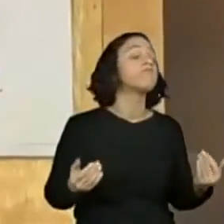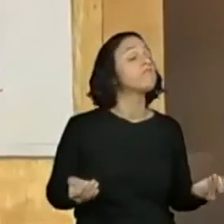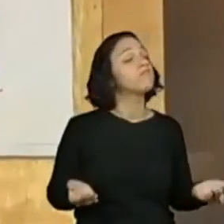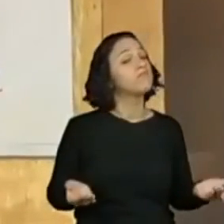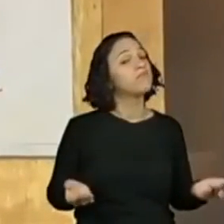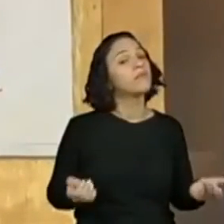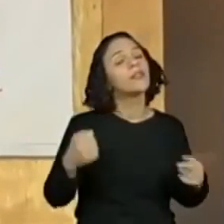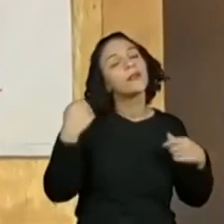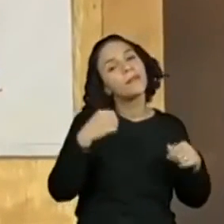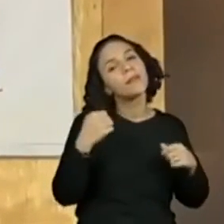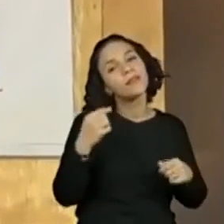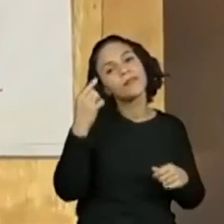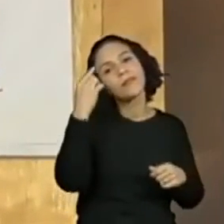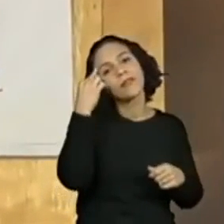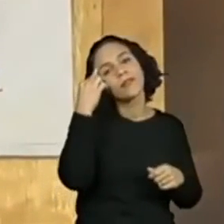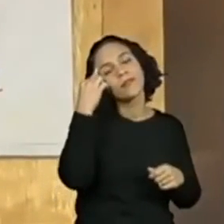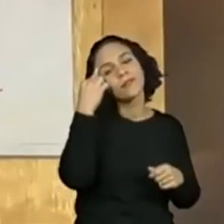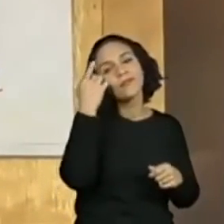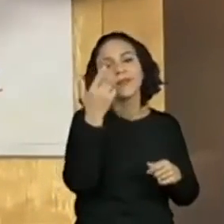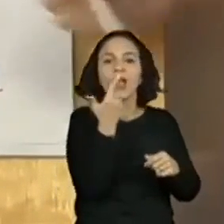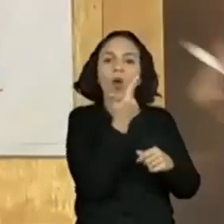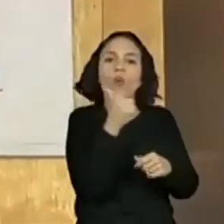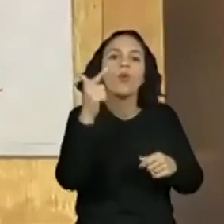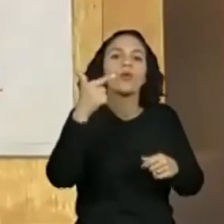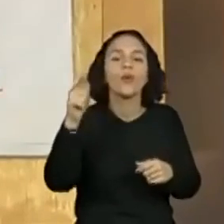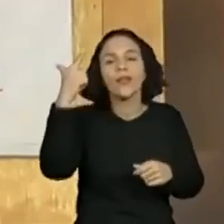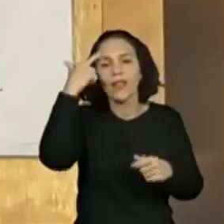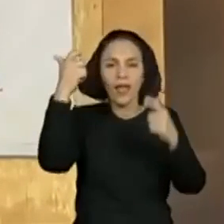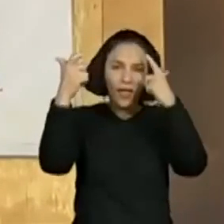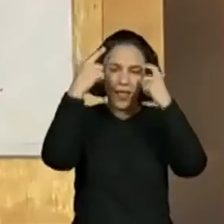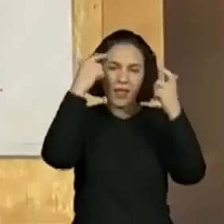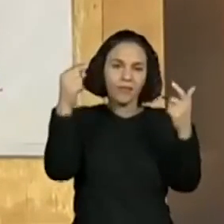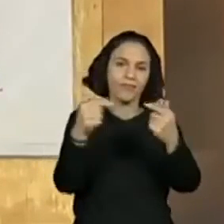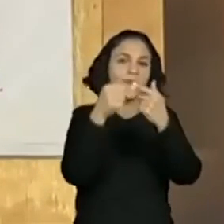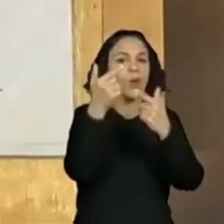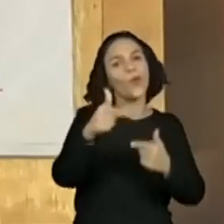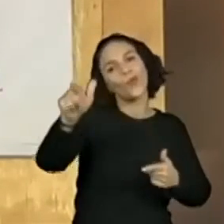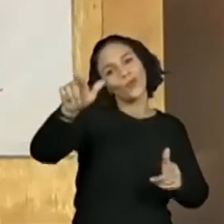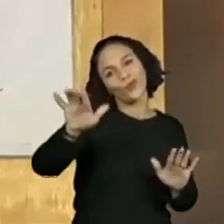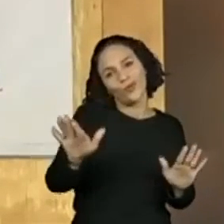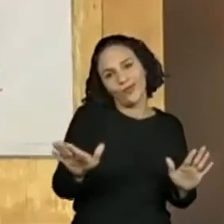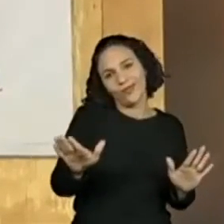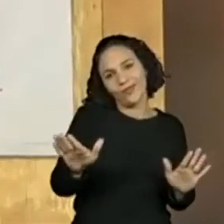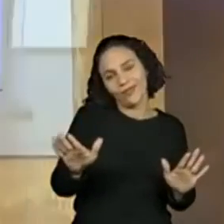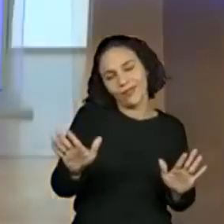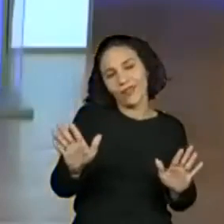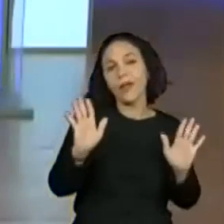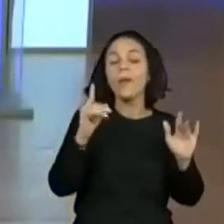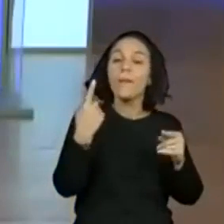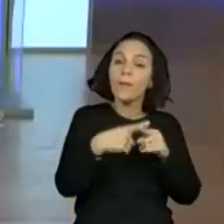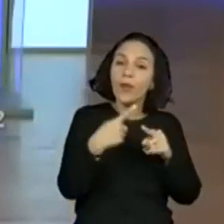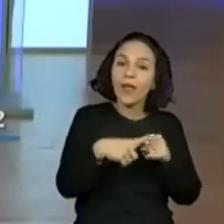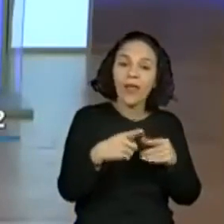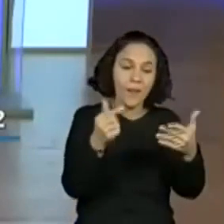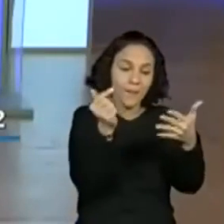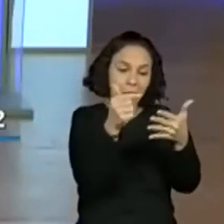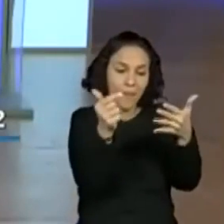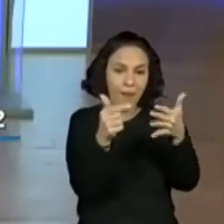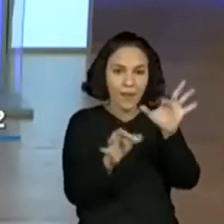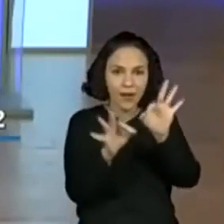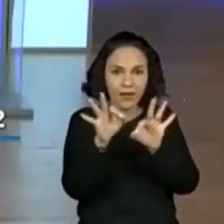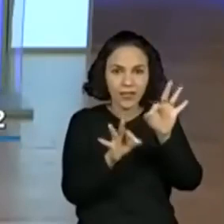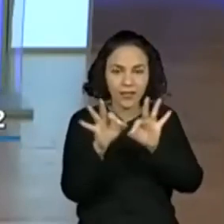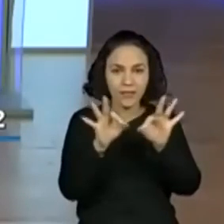provavelmente a gente teria que fazer aí teria outras ideias. Sim. Tá? As ideias vão ser sempre pensadas a